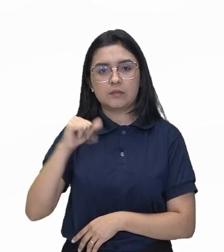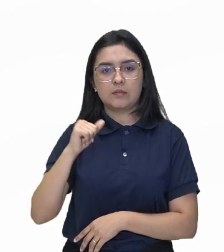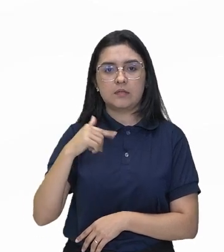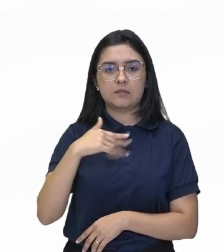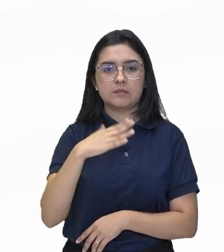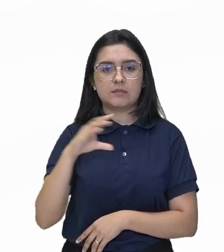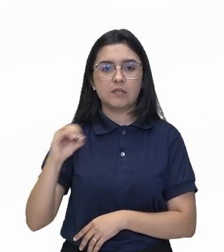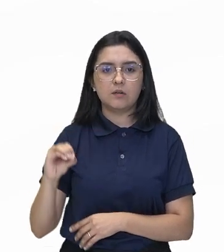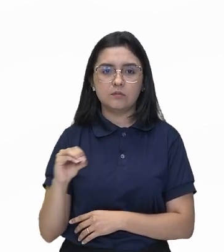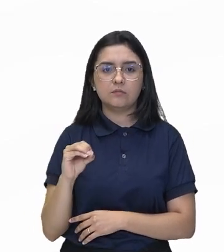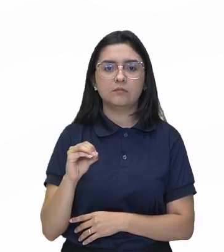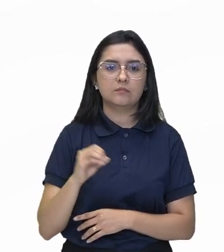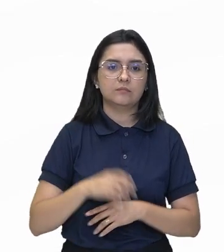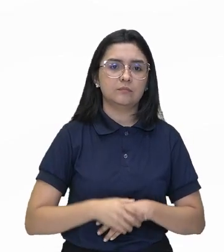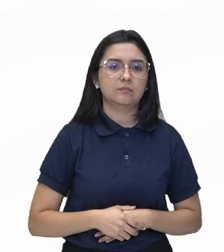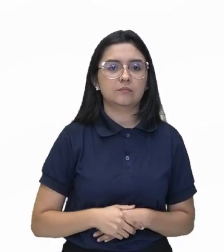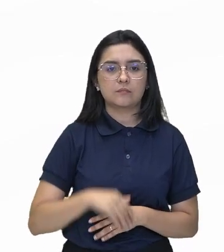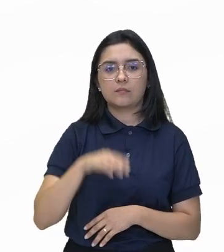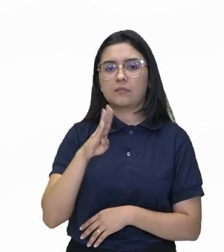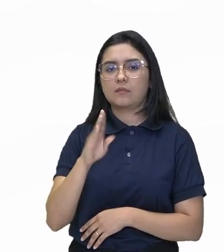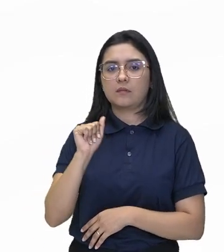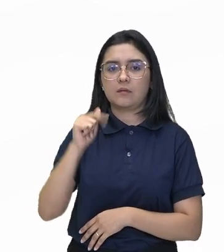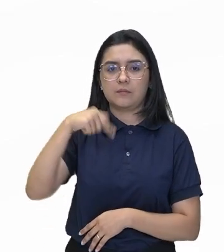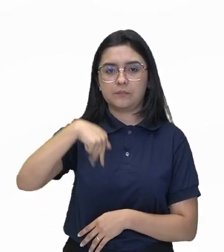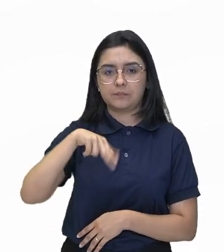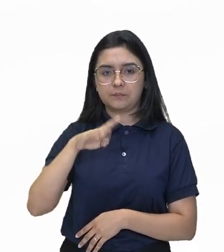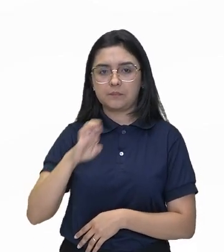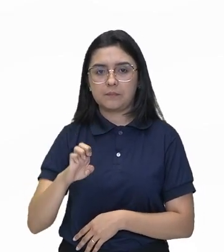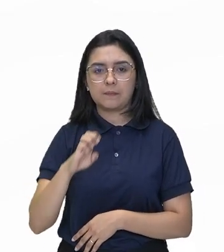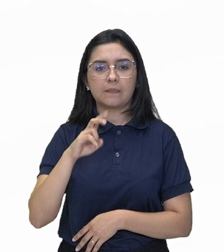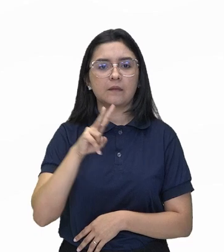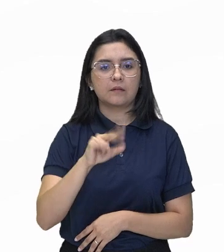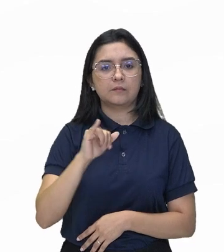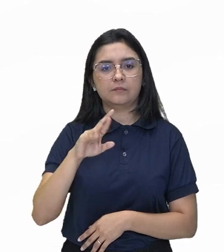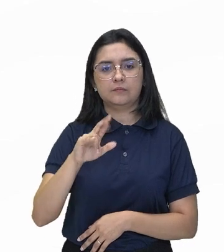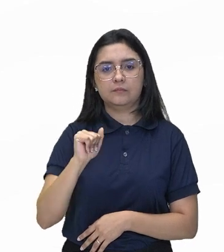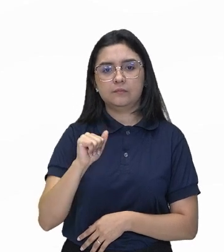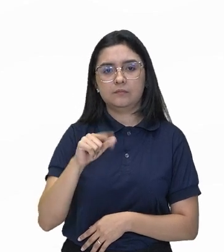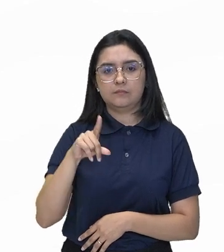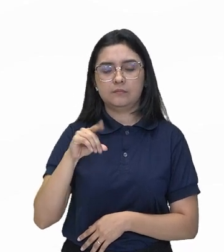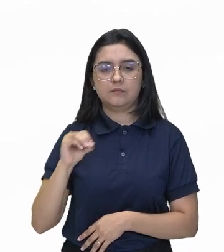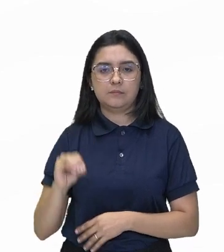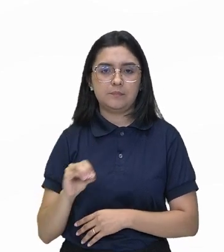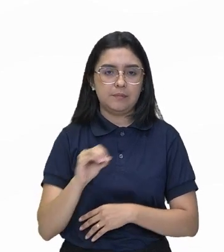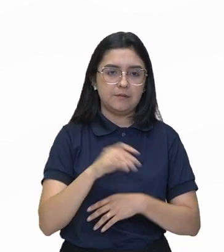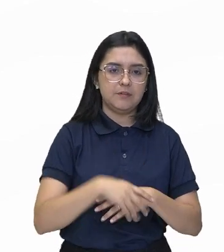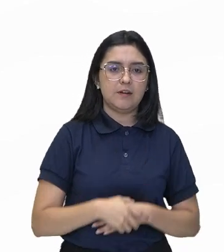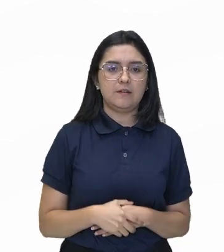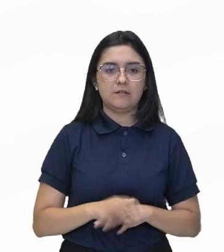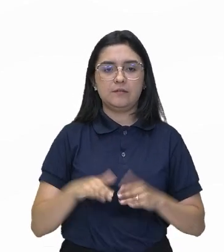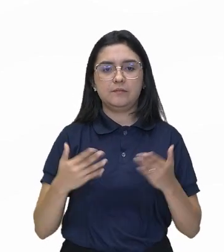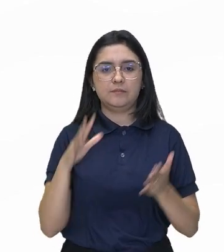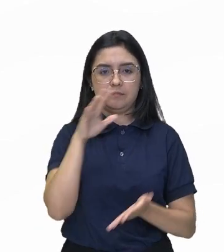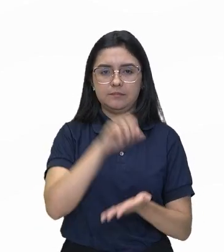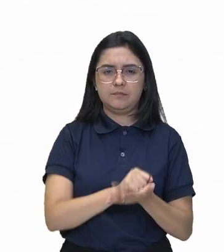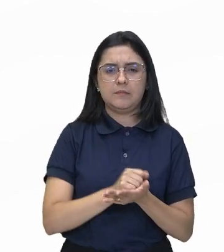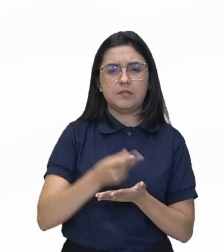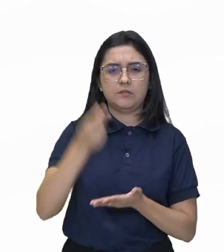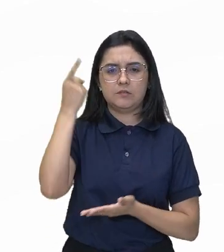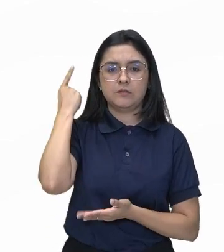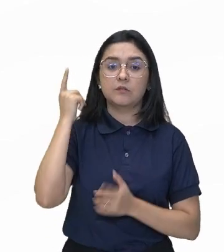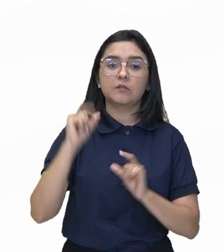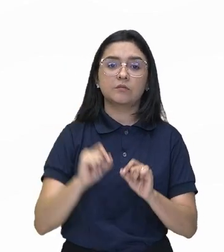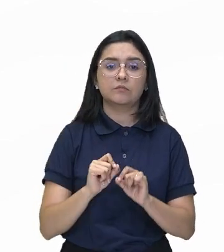o maracatu de baque virado, que também é conhecido como maracatu de baque virado. O registro mais antigo que se tem sobre